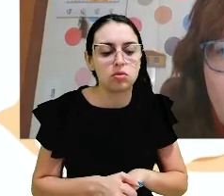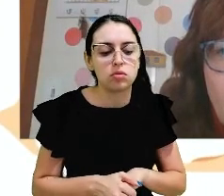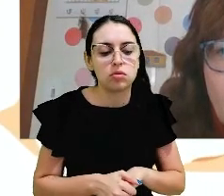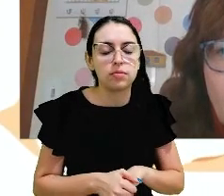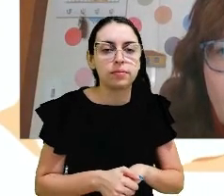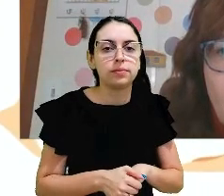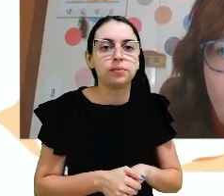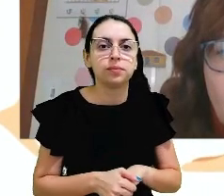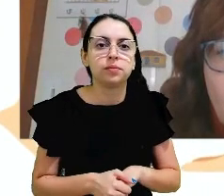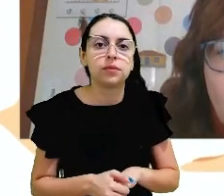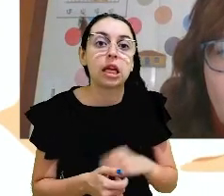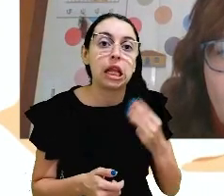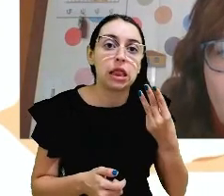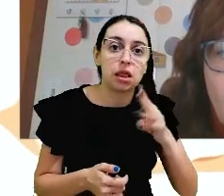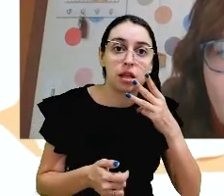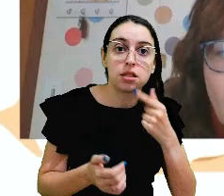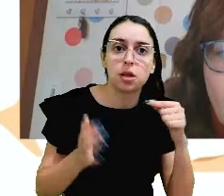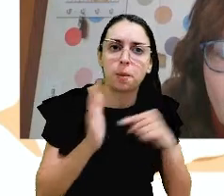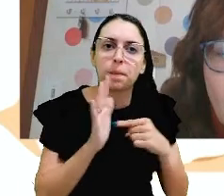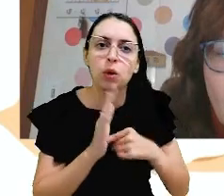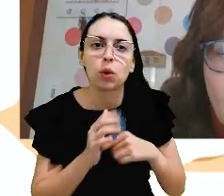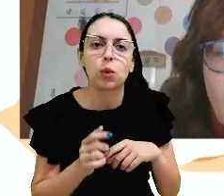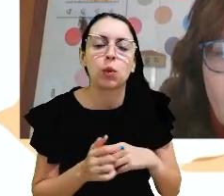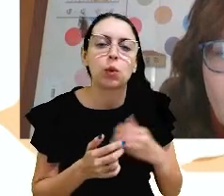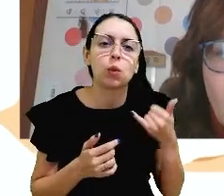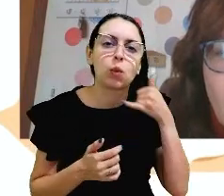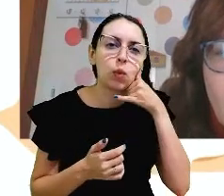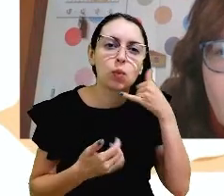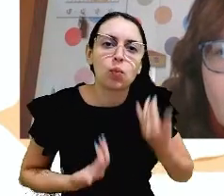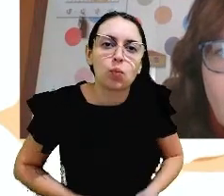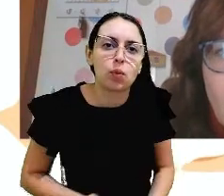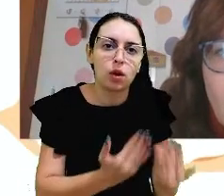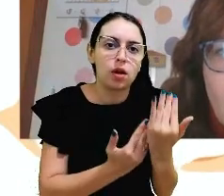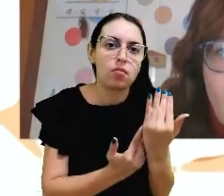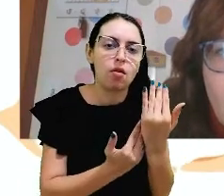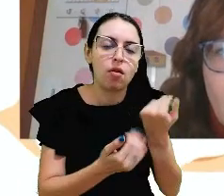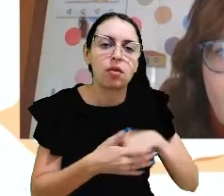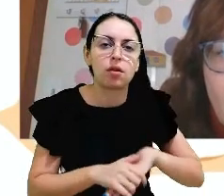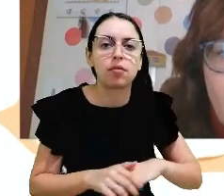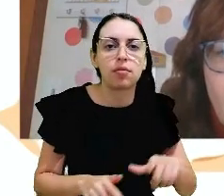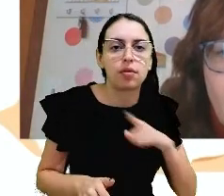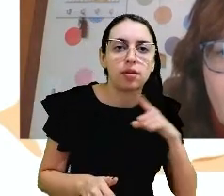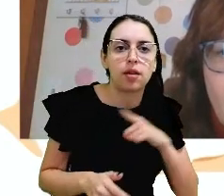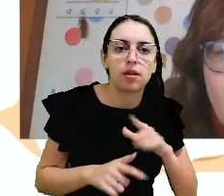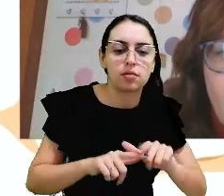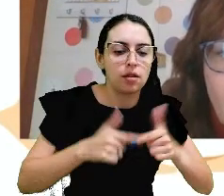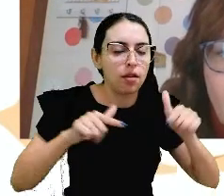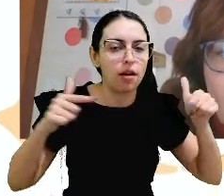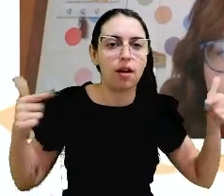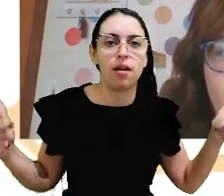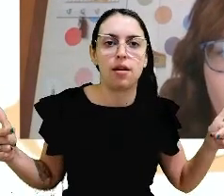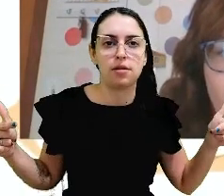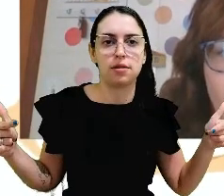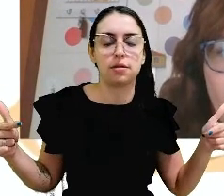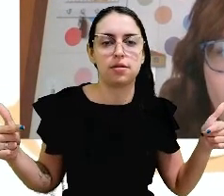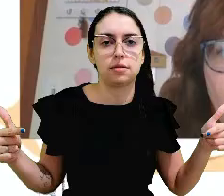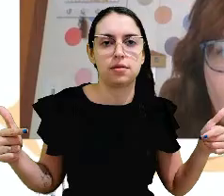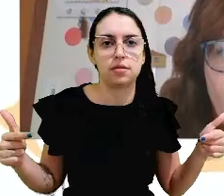já entra num terceiro ponto, né, as parteiras, elas, apesar de ter uma episteme diversa,